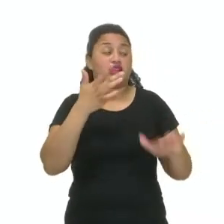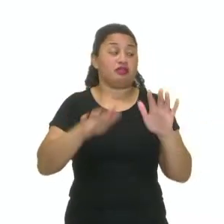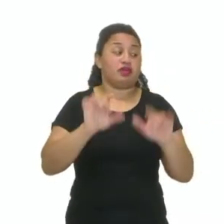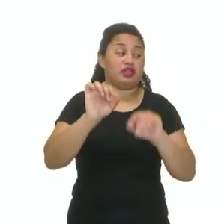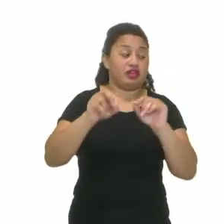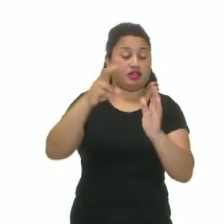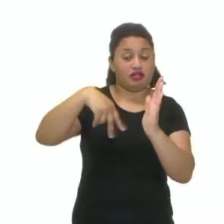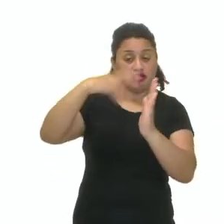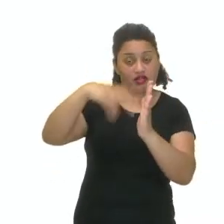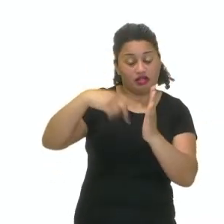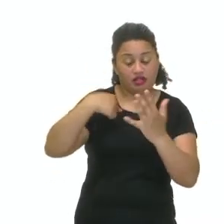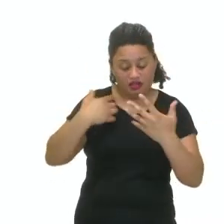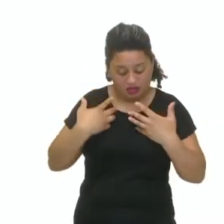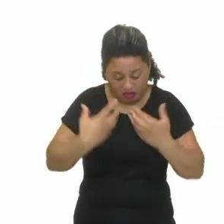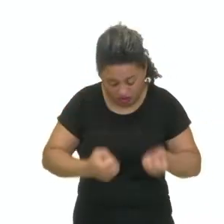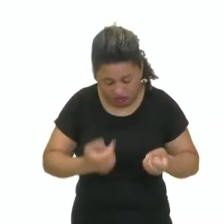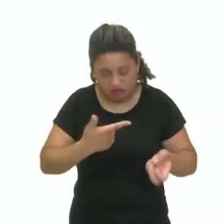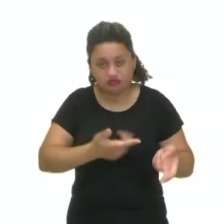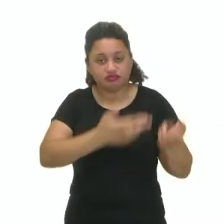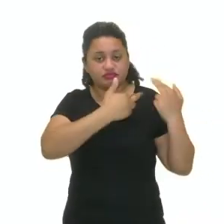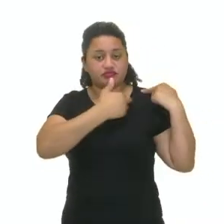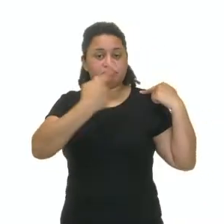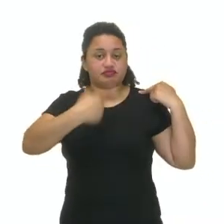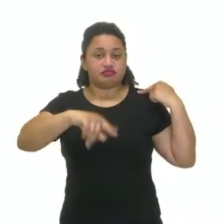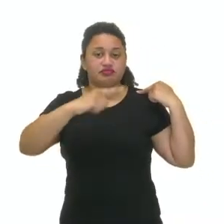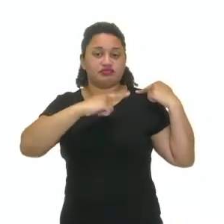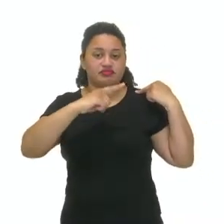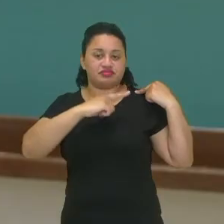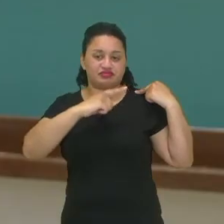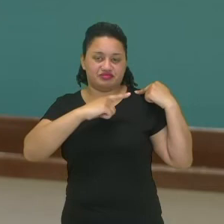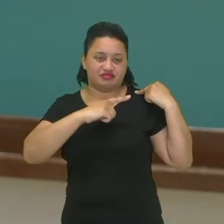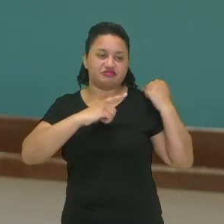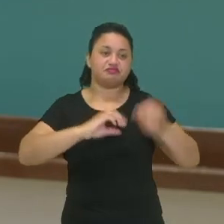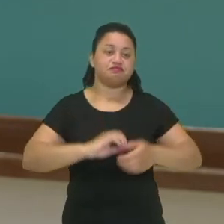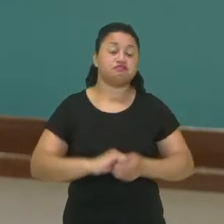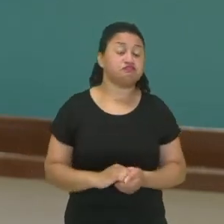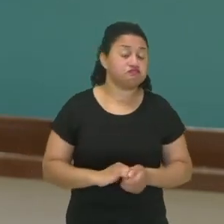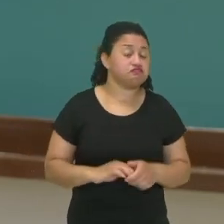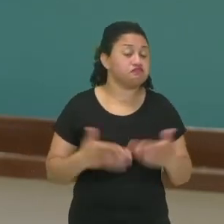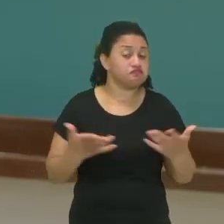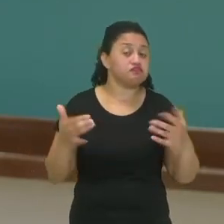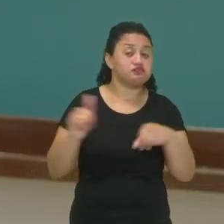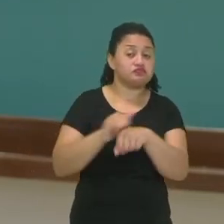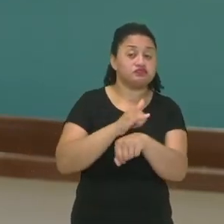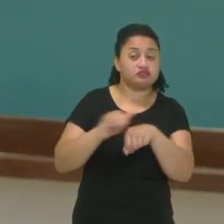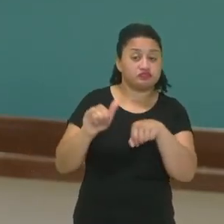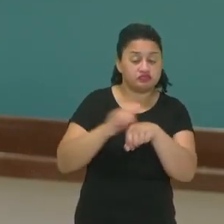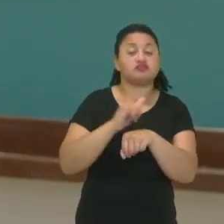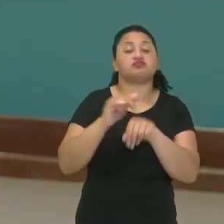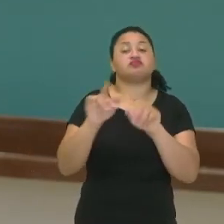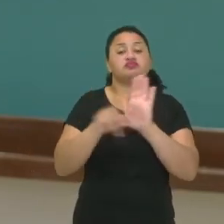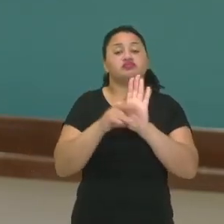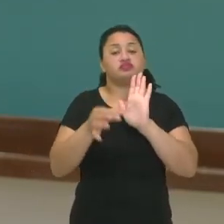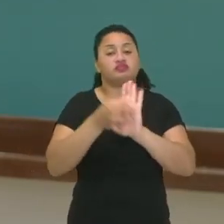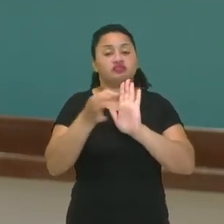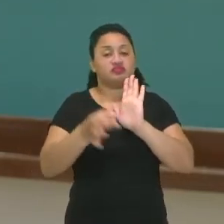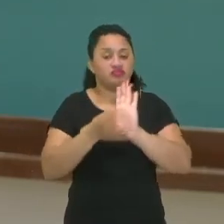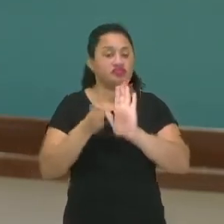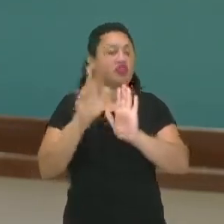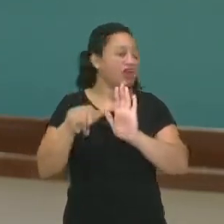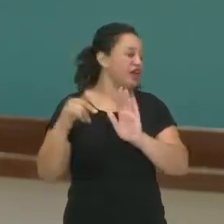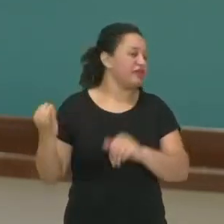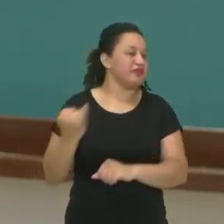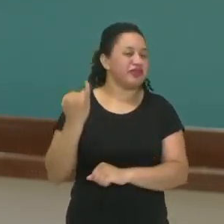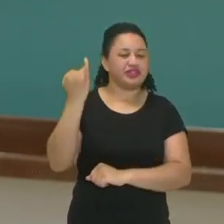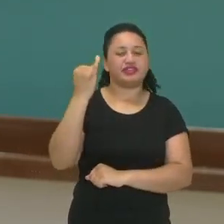lê assumir a parcela de responsabilidade que lhe cabe. Essas estratégias argumentativas são muito